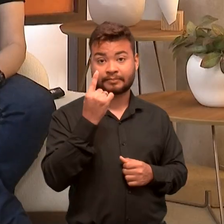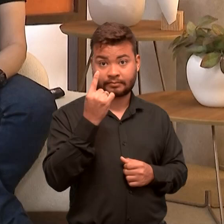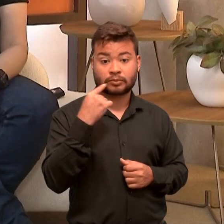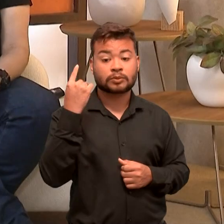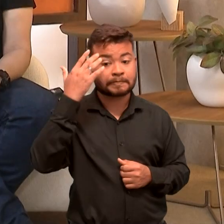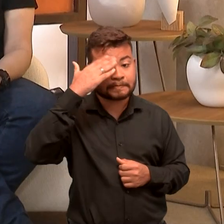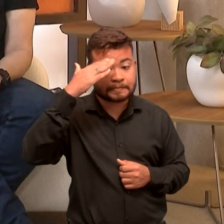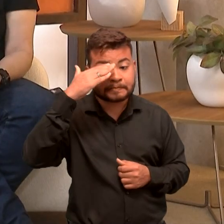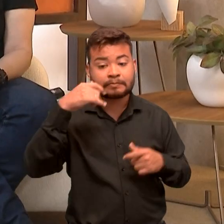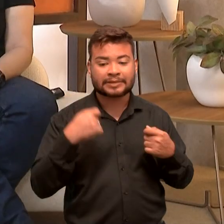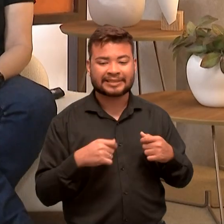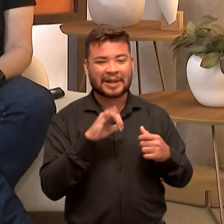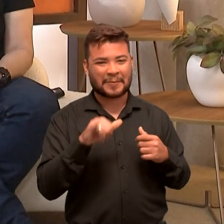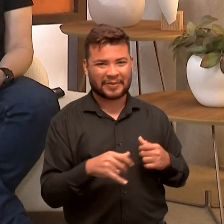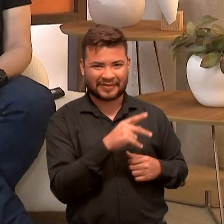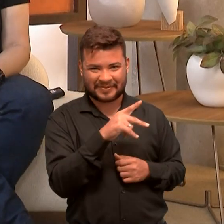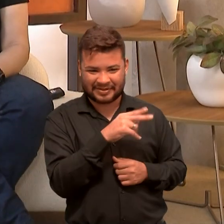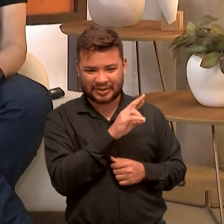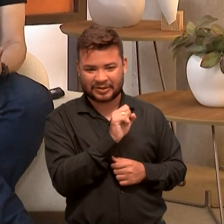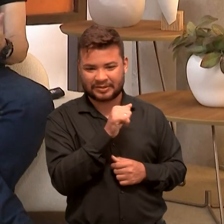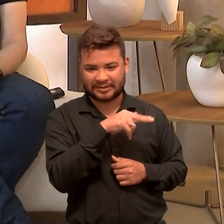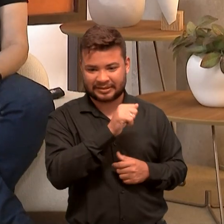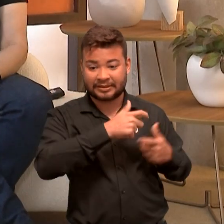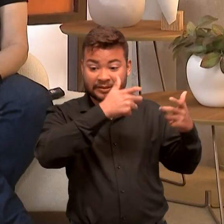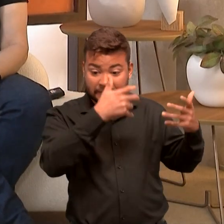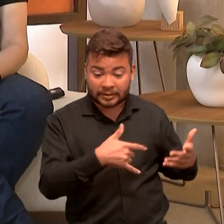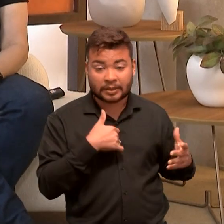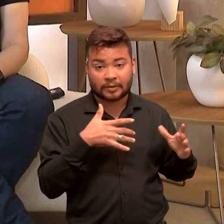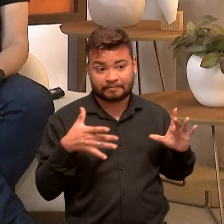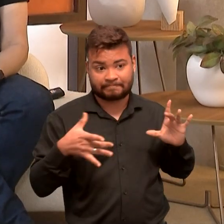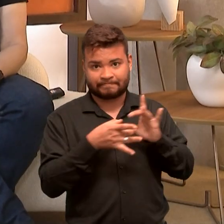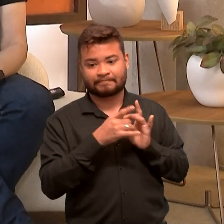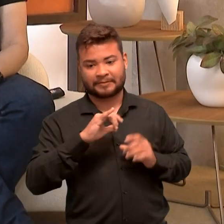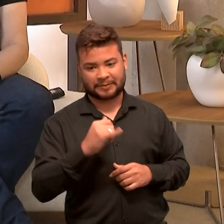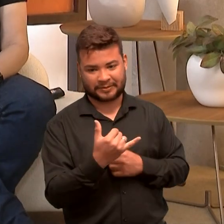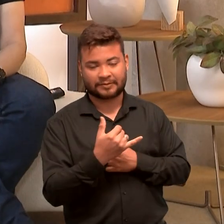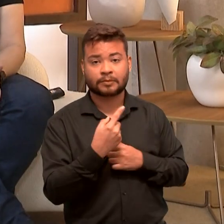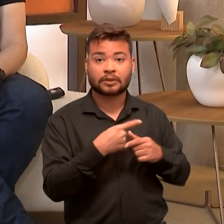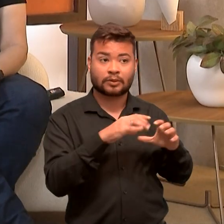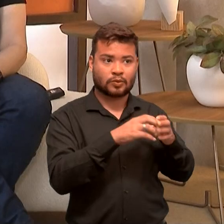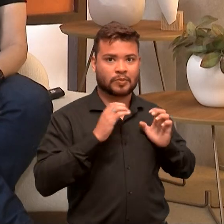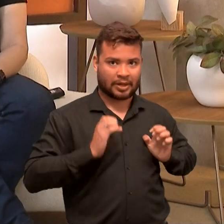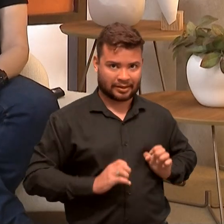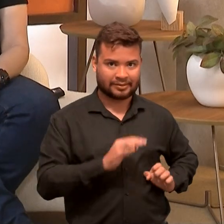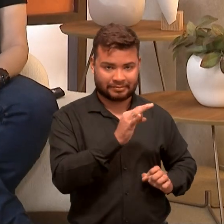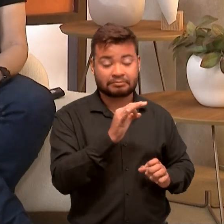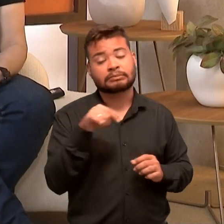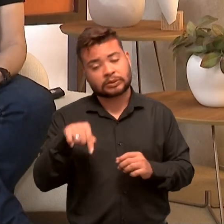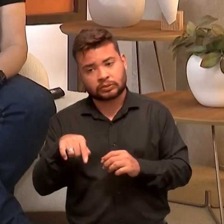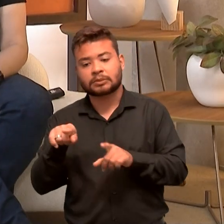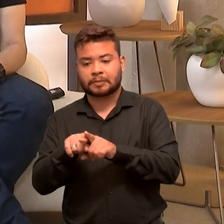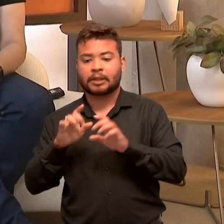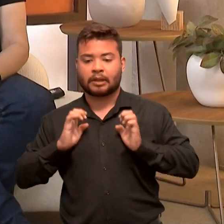aí pegando o gancho da Rosana professora Rosana com a Comitê de Ética em Pesquisa, a ética. Então a gente tem um